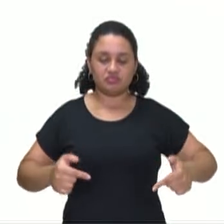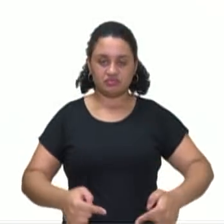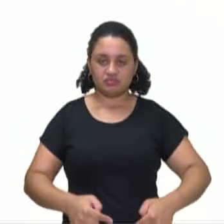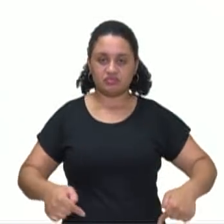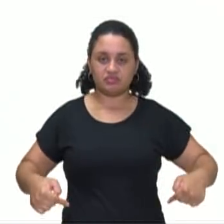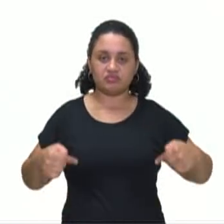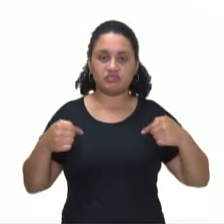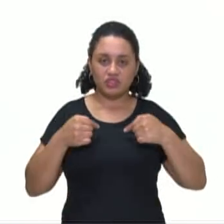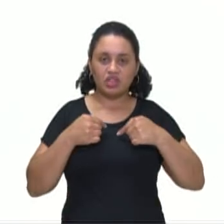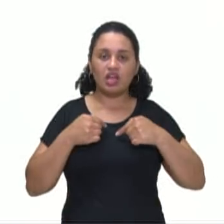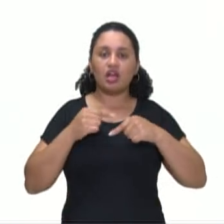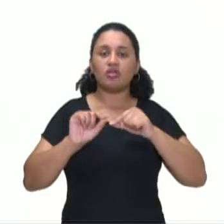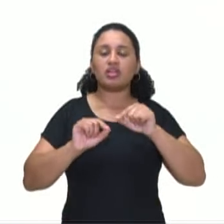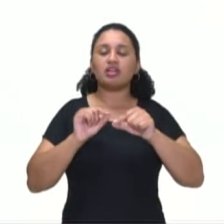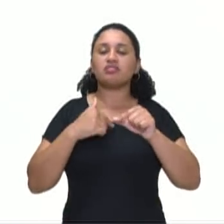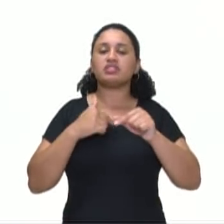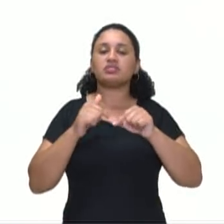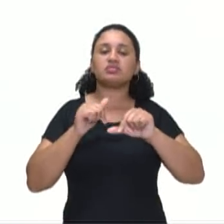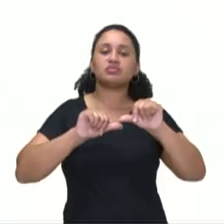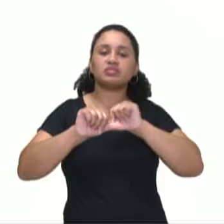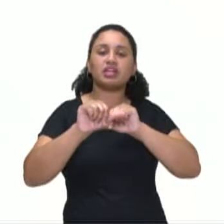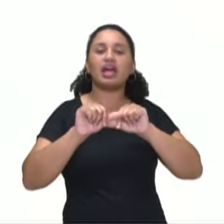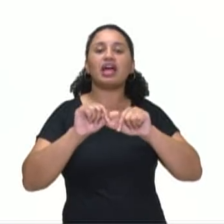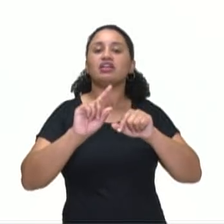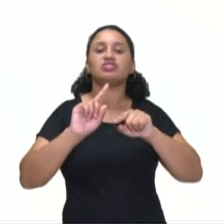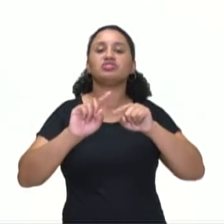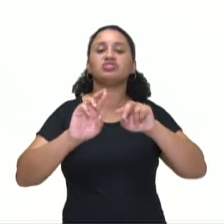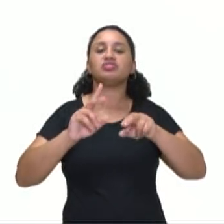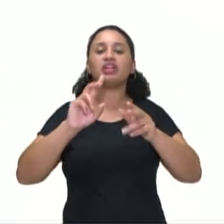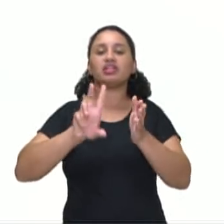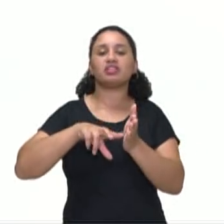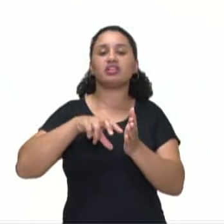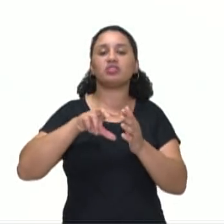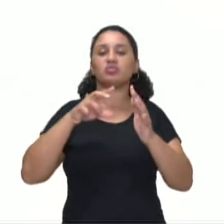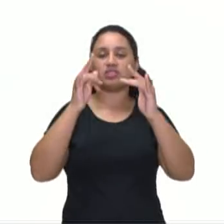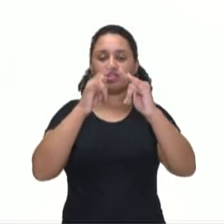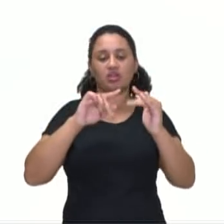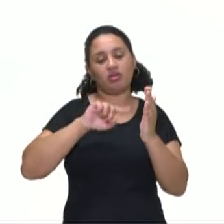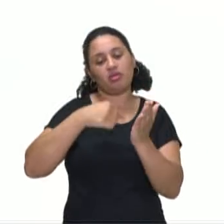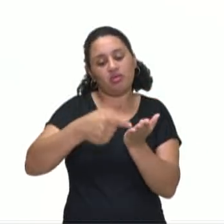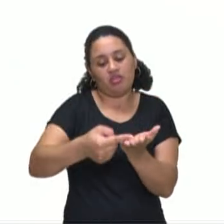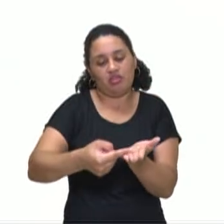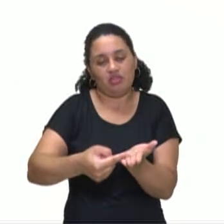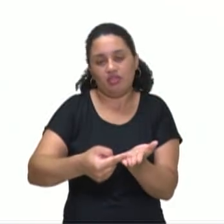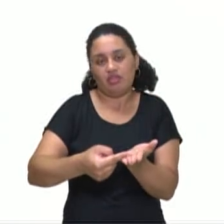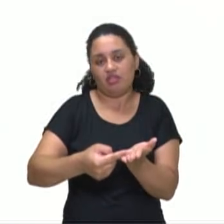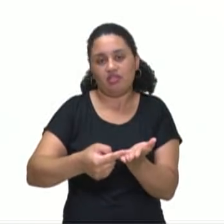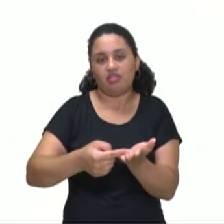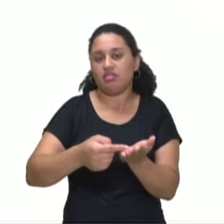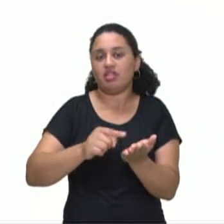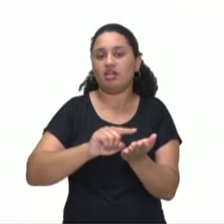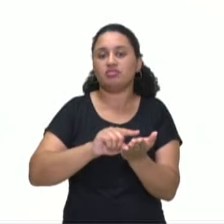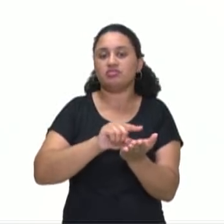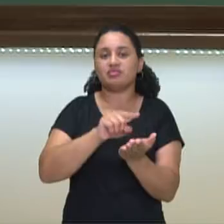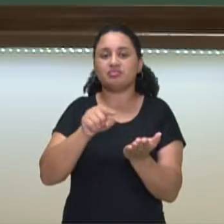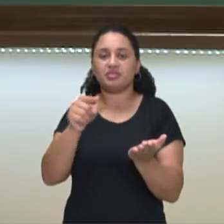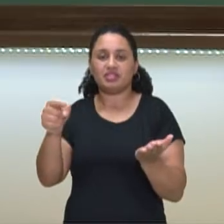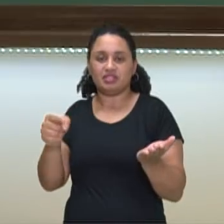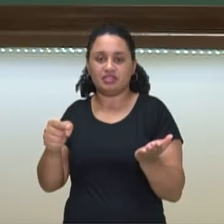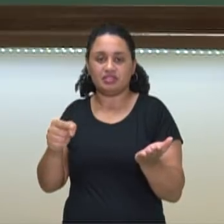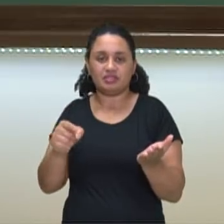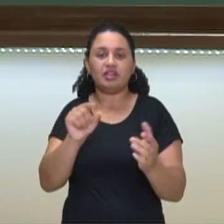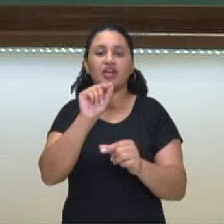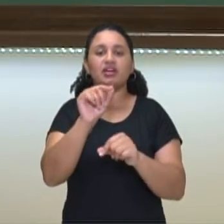maneira transversa, diferente de uma cambalhota de circo em que se rola para frente e não em diagonal. Quem